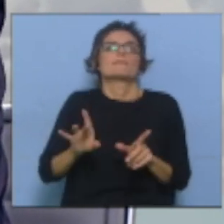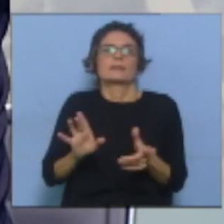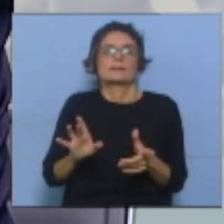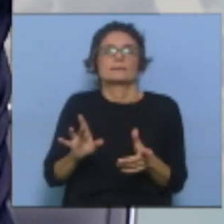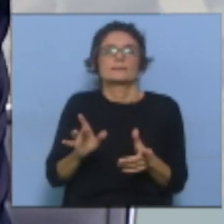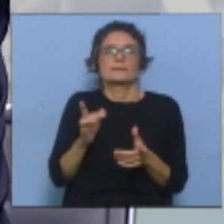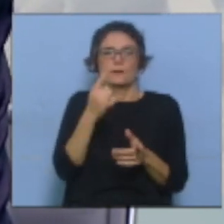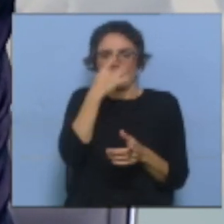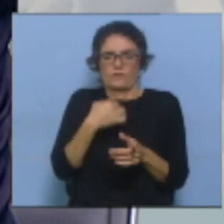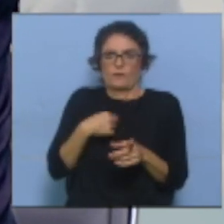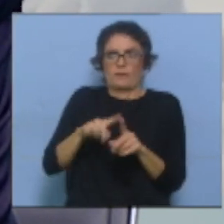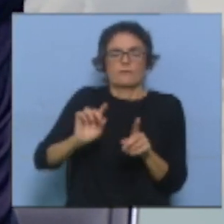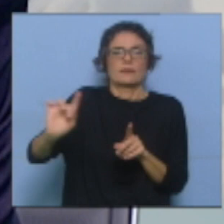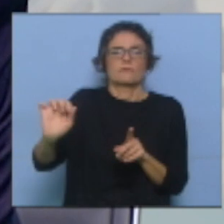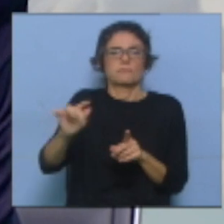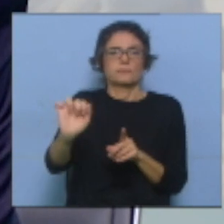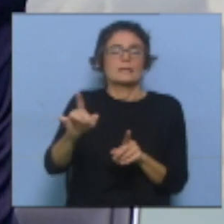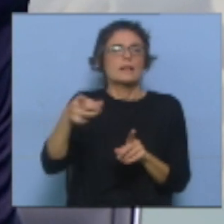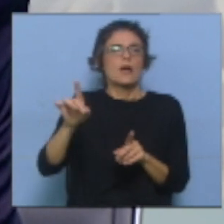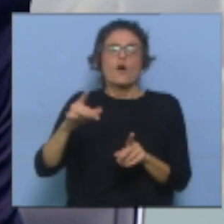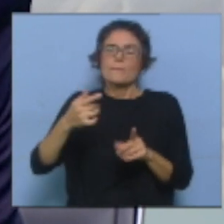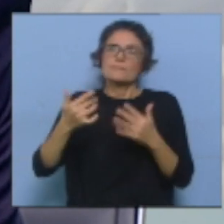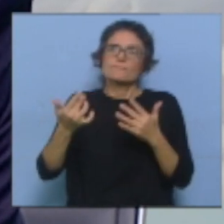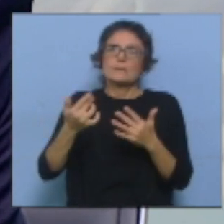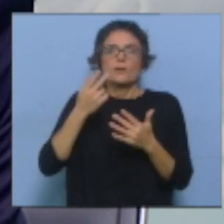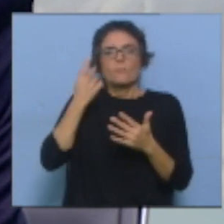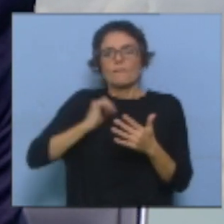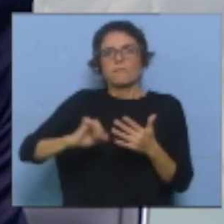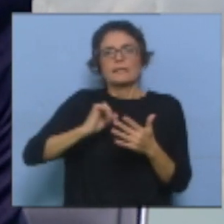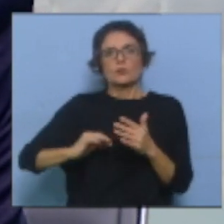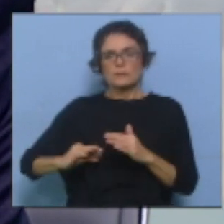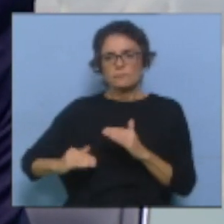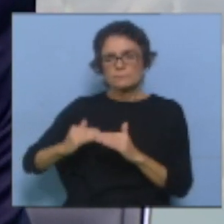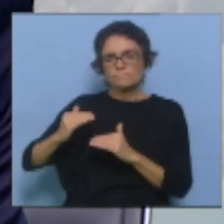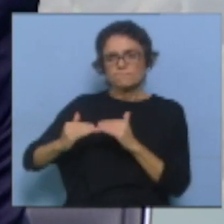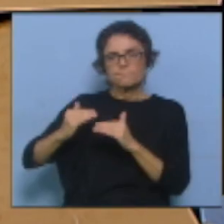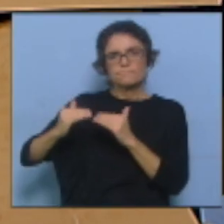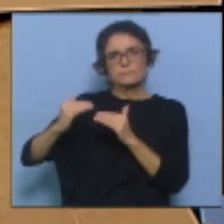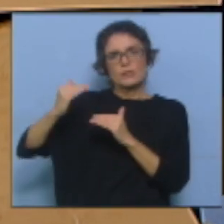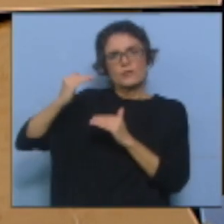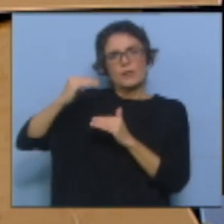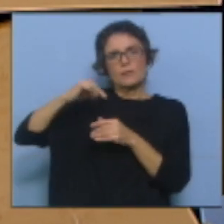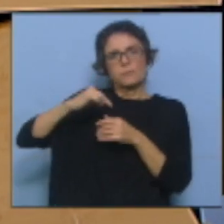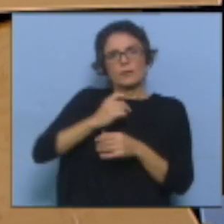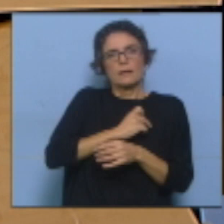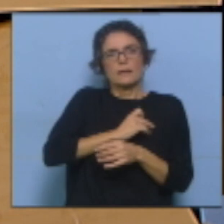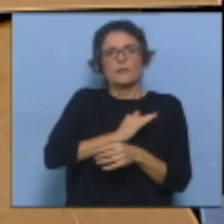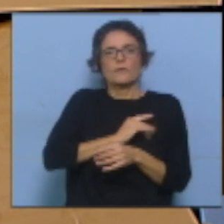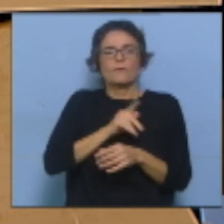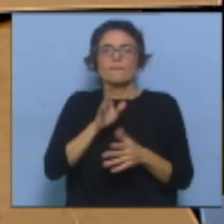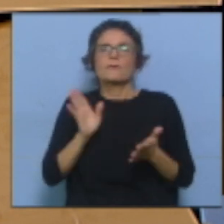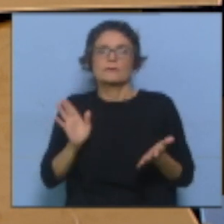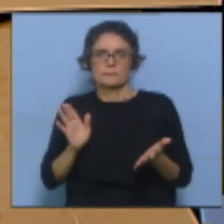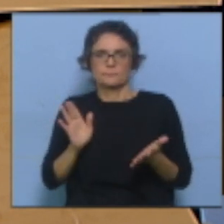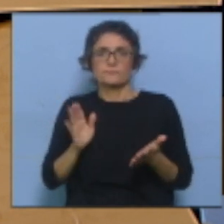a Dora explicou há pouco, fomos crescendo na fé com o nosso casamento, porque nós não caminhávamos tão perto